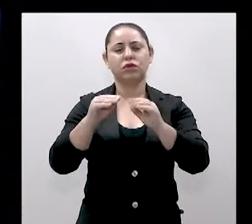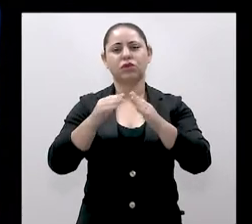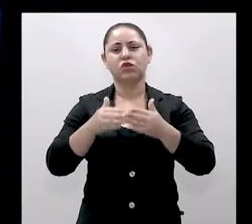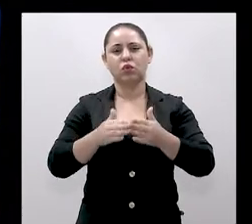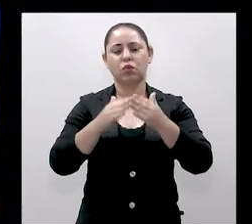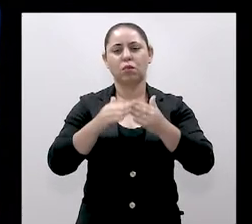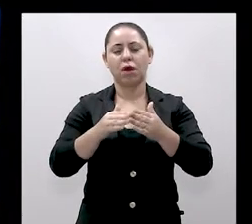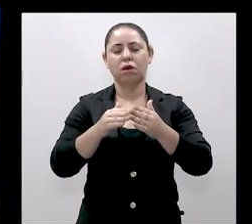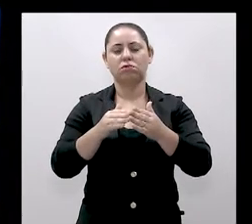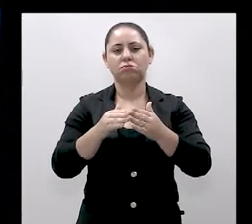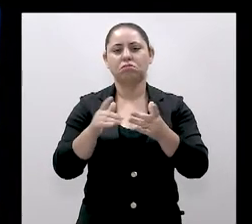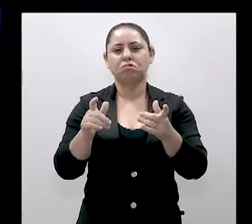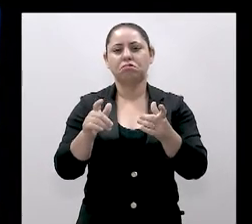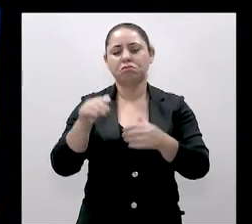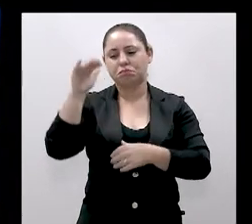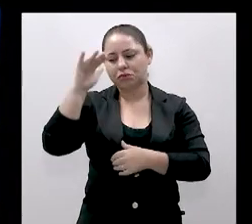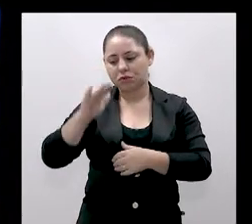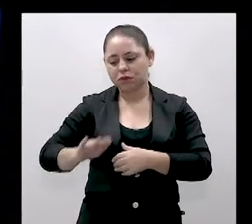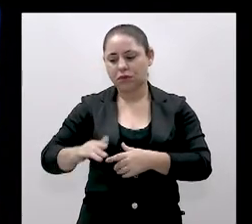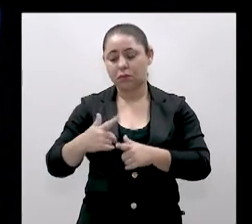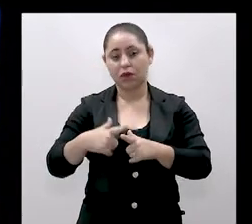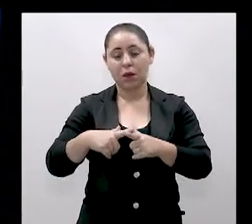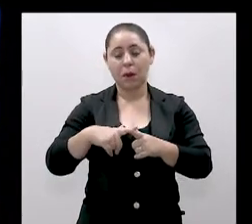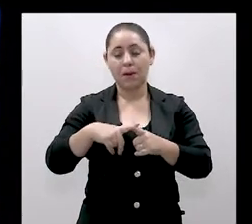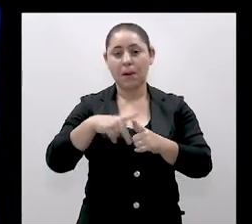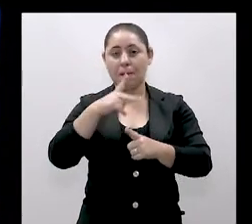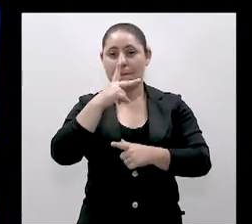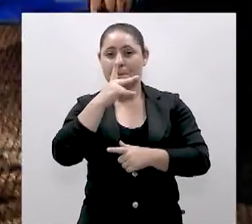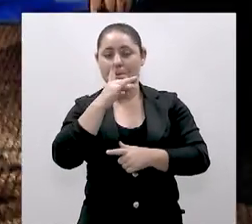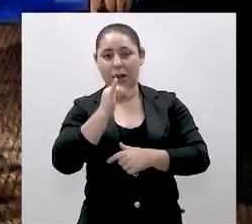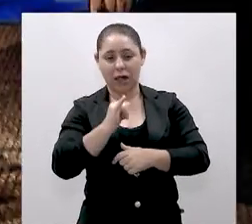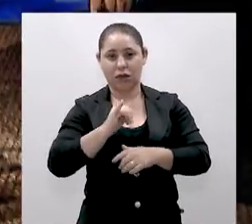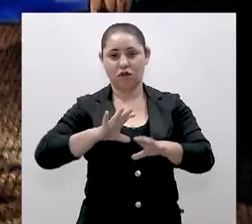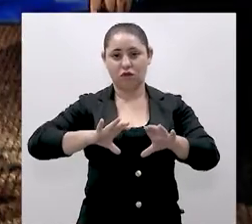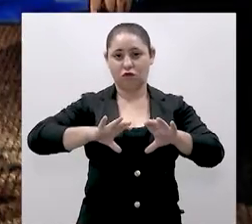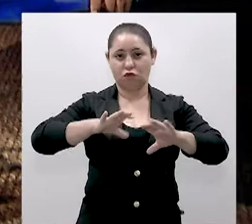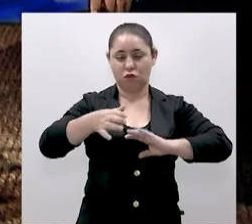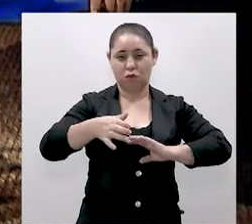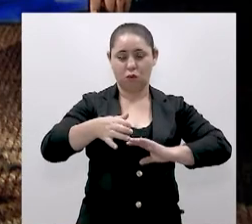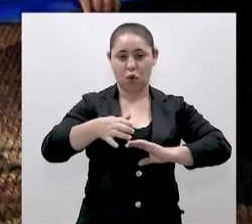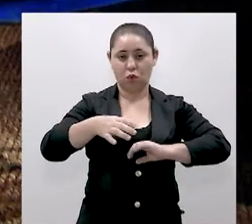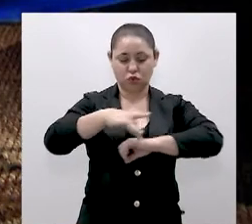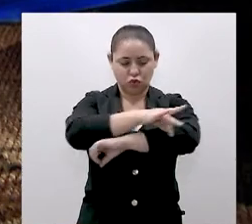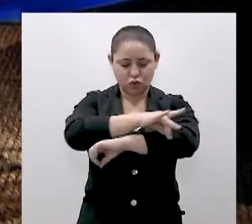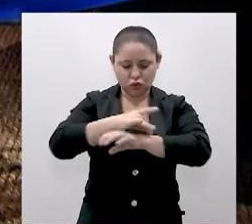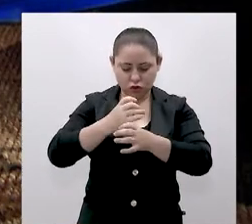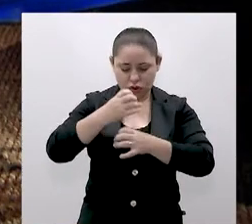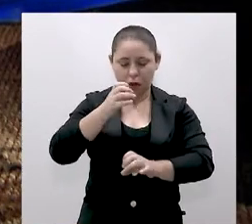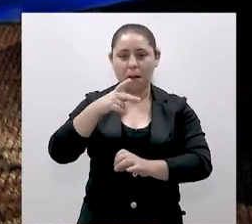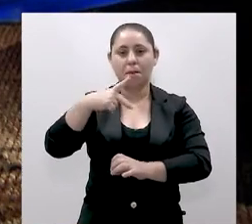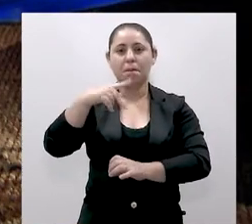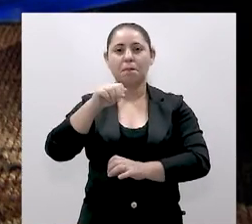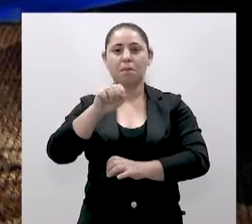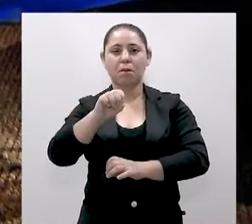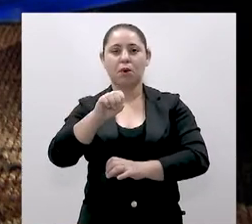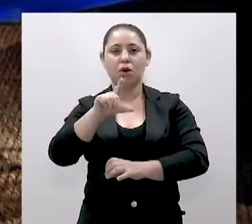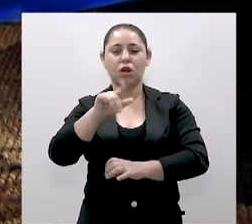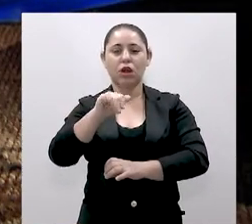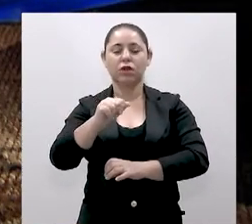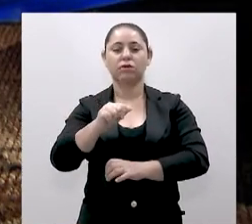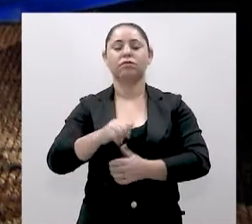pai formou em engenharia na Poli em São Paulo ele foi aluno de beneditino